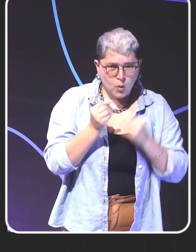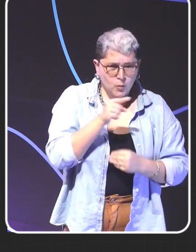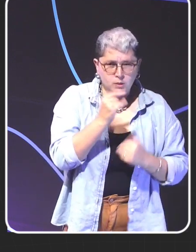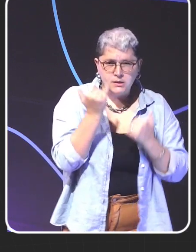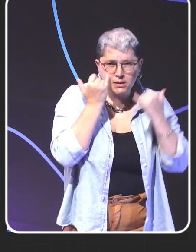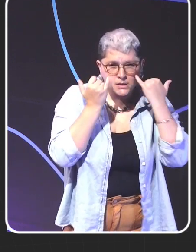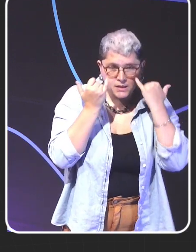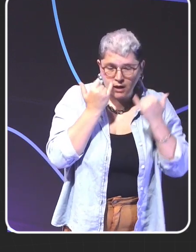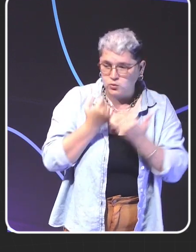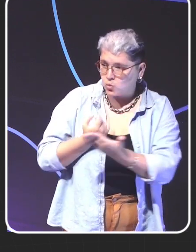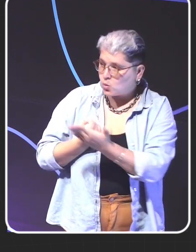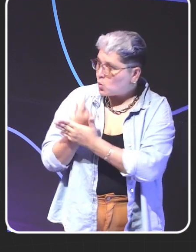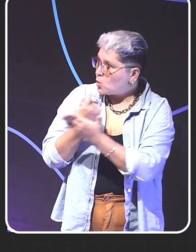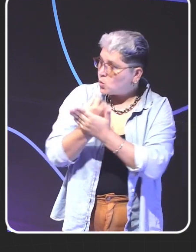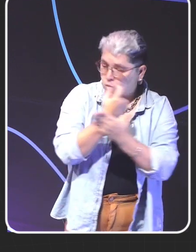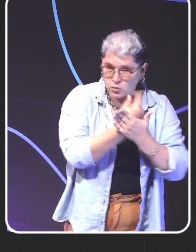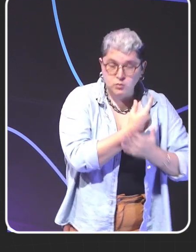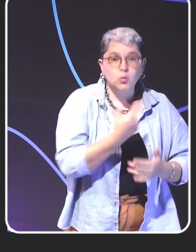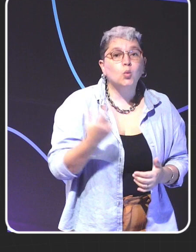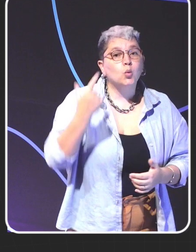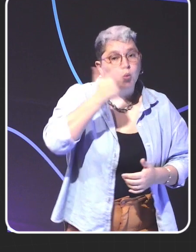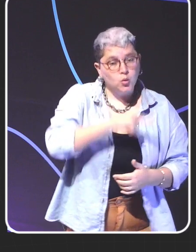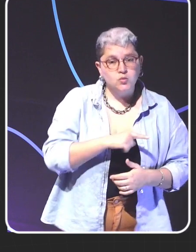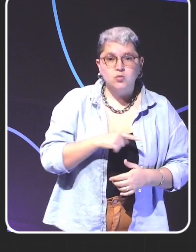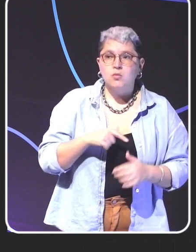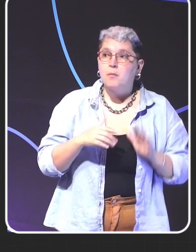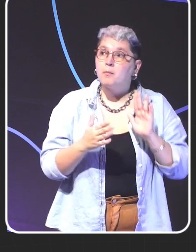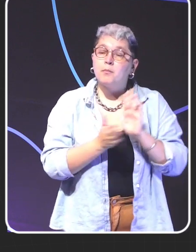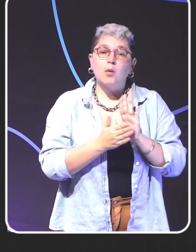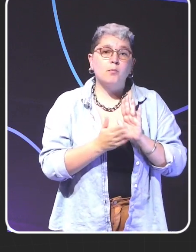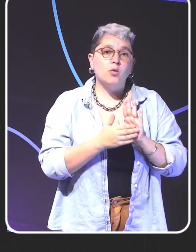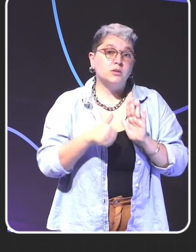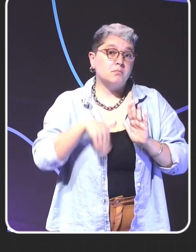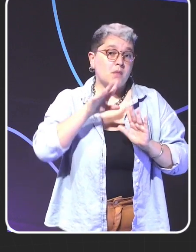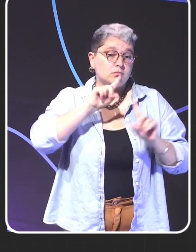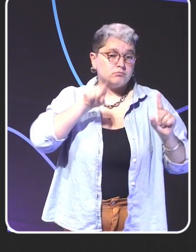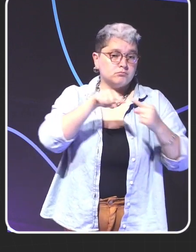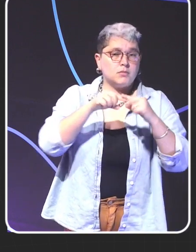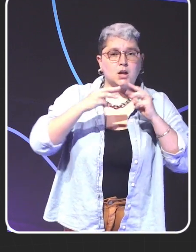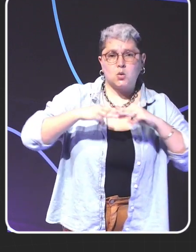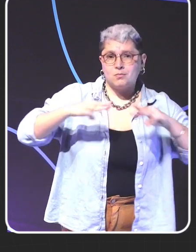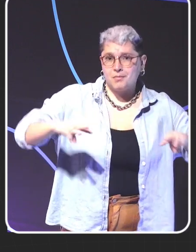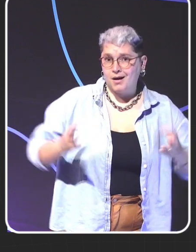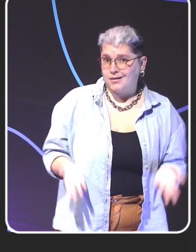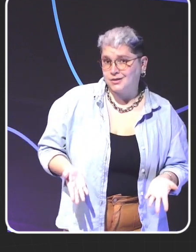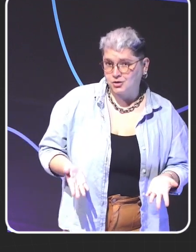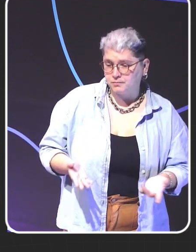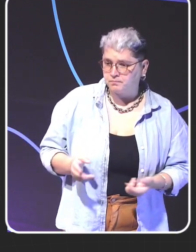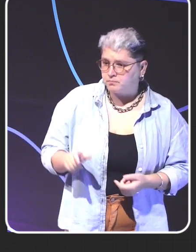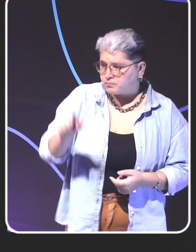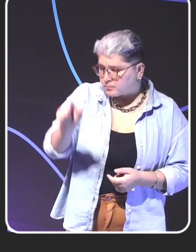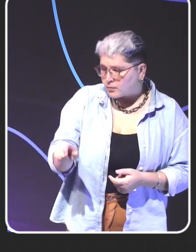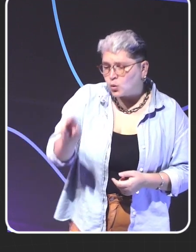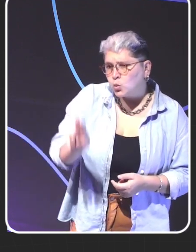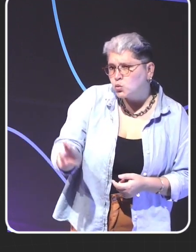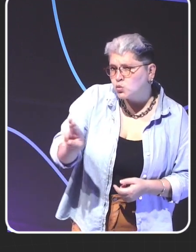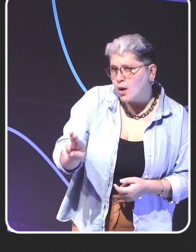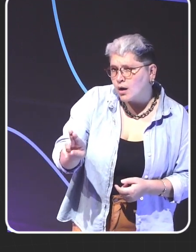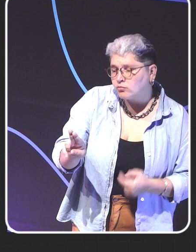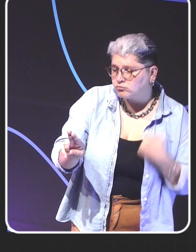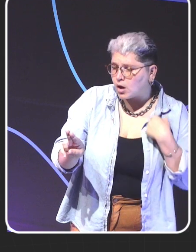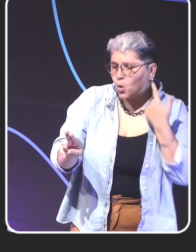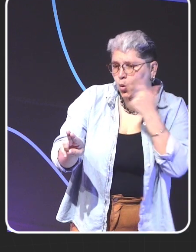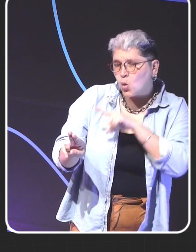gente pode fazer propostas mais assertivas no marketing, né? De como a gente pode acessar esse usuário, em como a gente pode entender comportamento